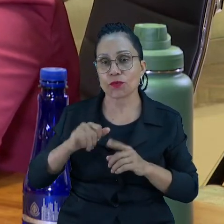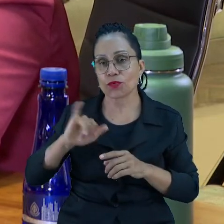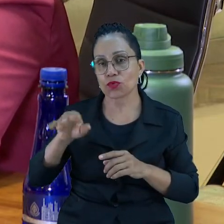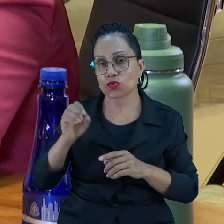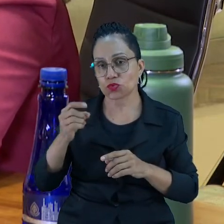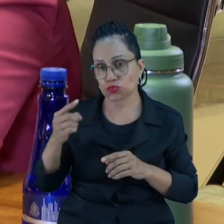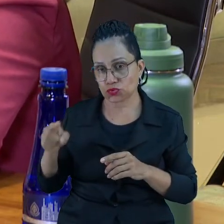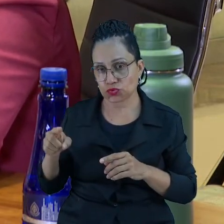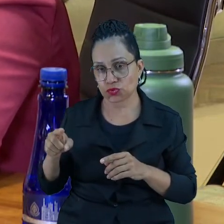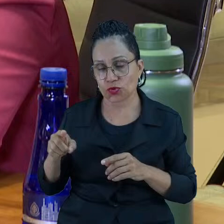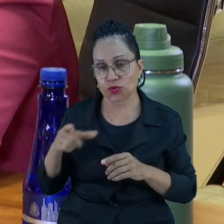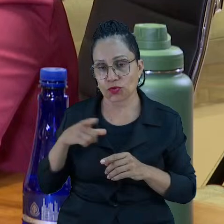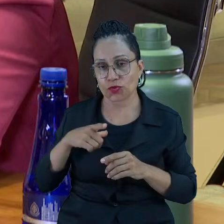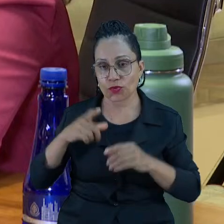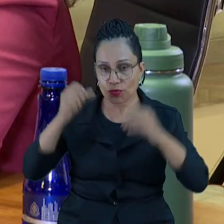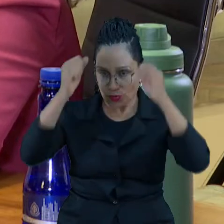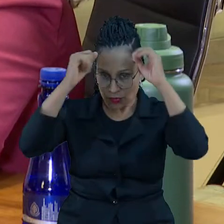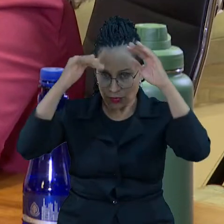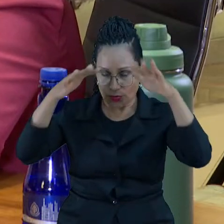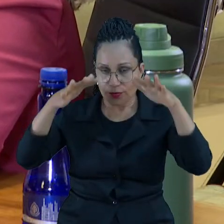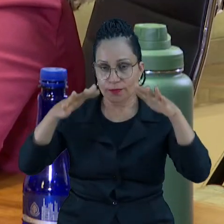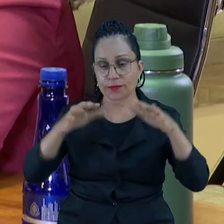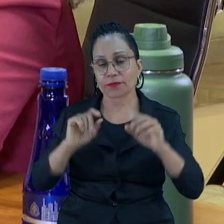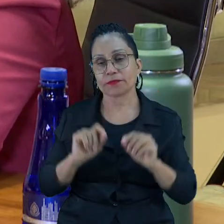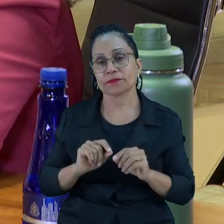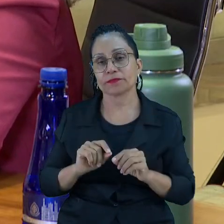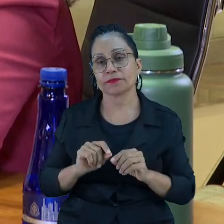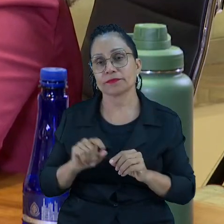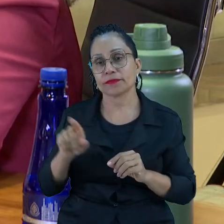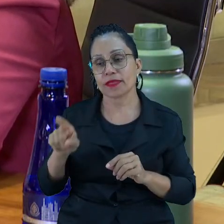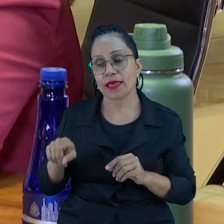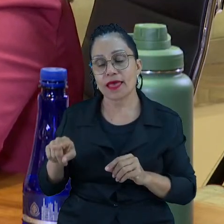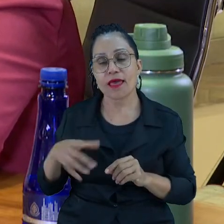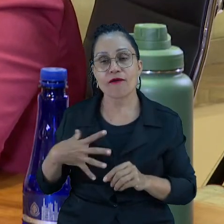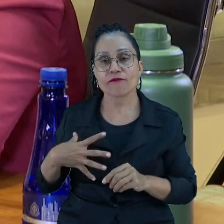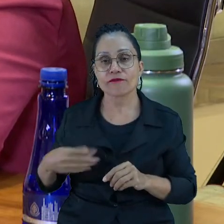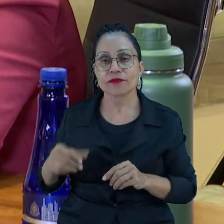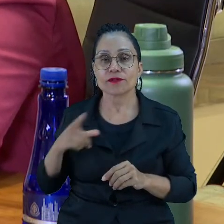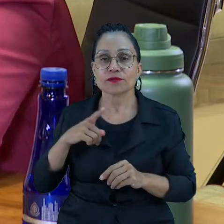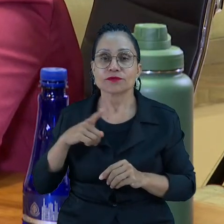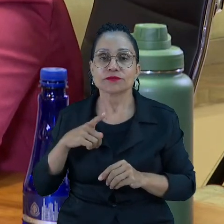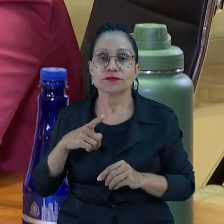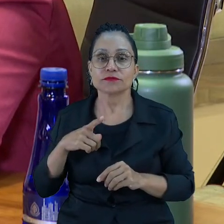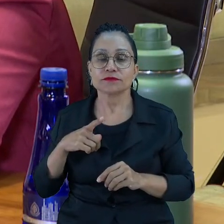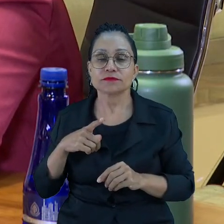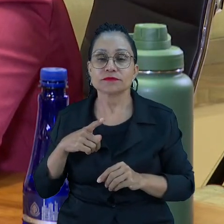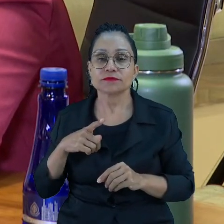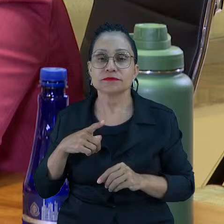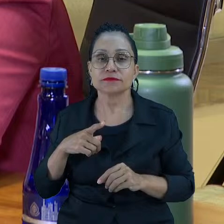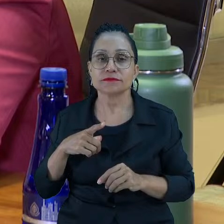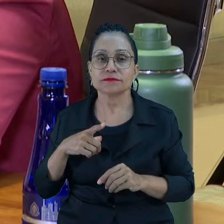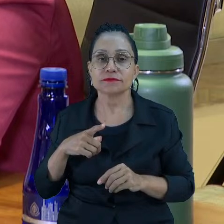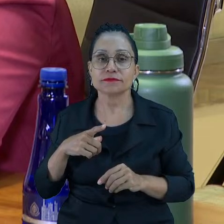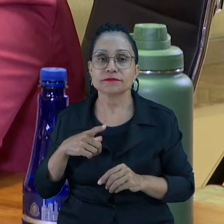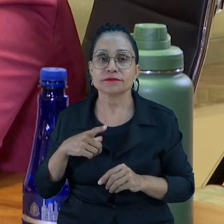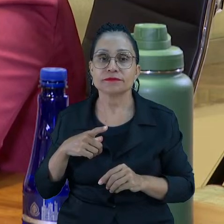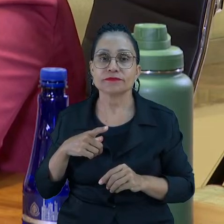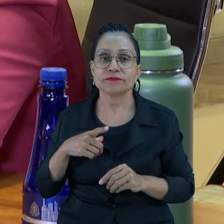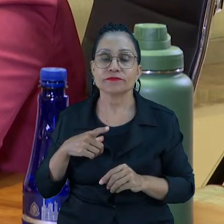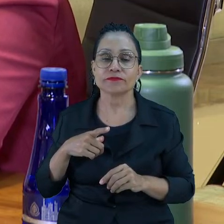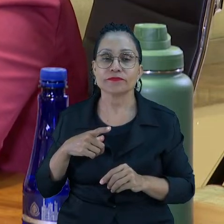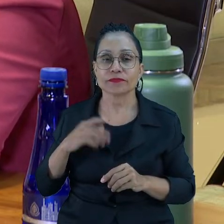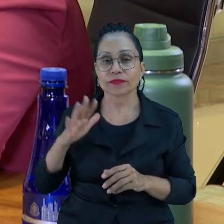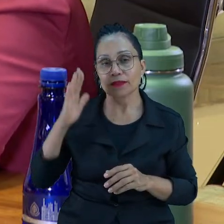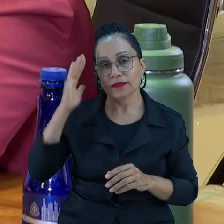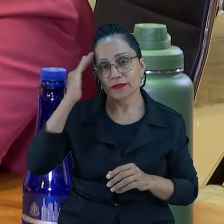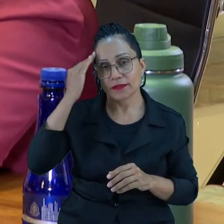esse que está dentro do espectro, né, autista, ele tinha... É muito difícil, assim, para as pessoas